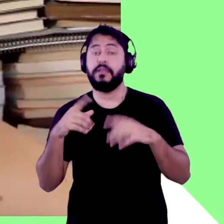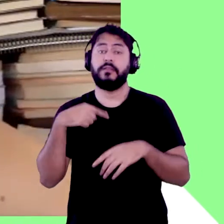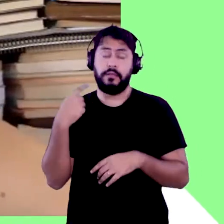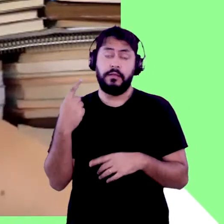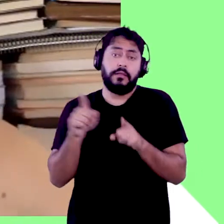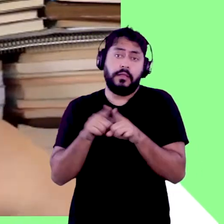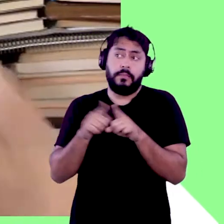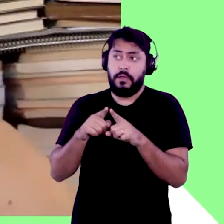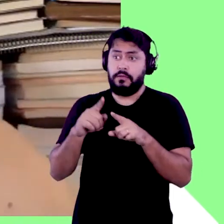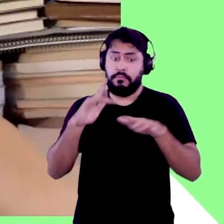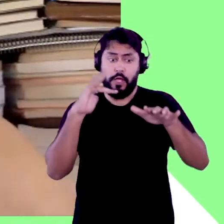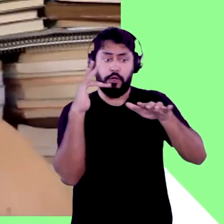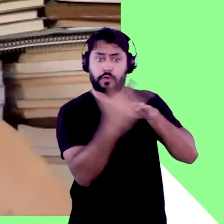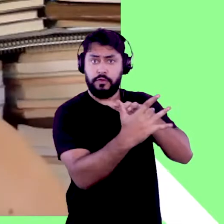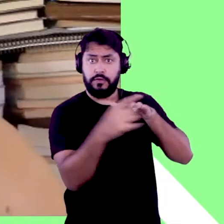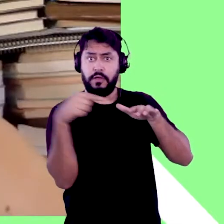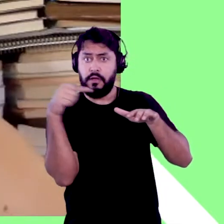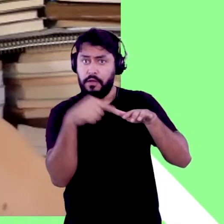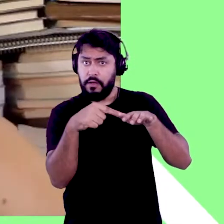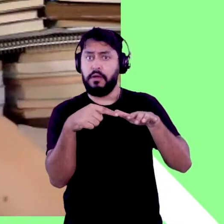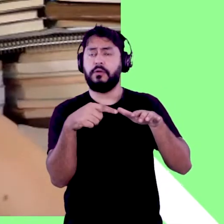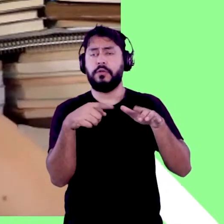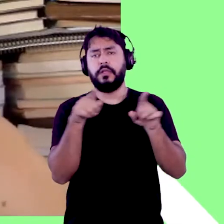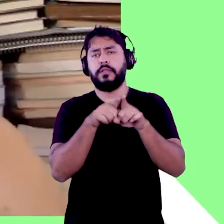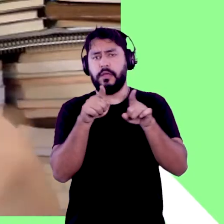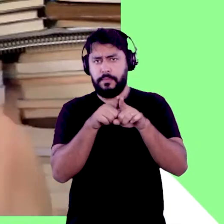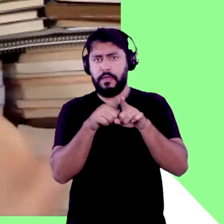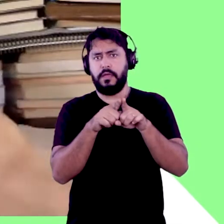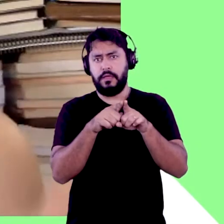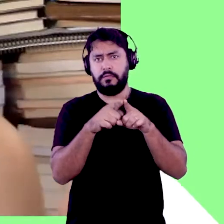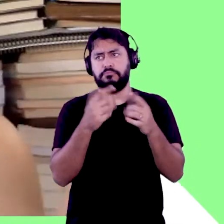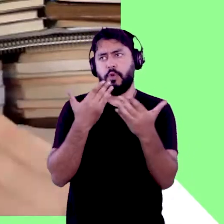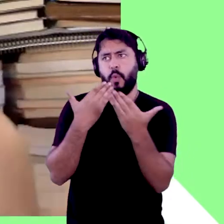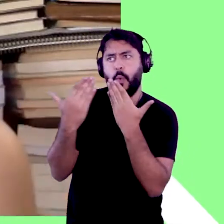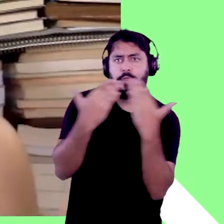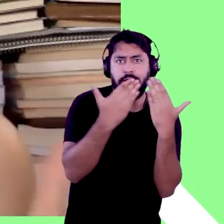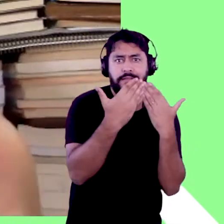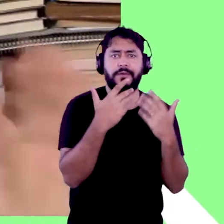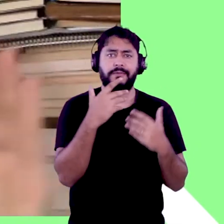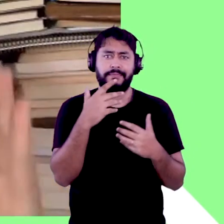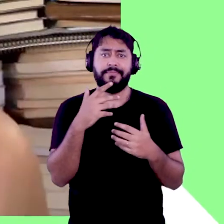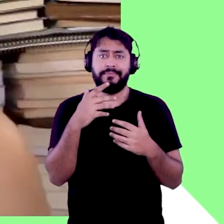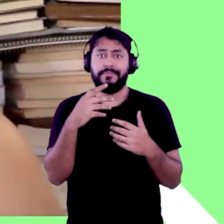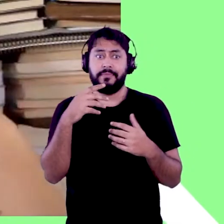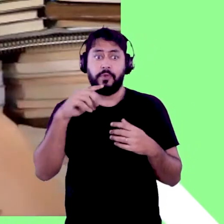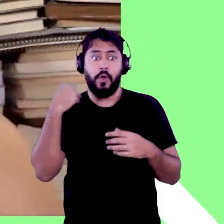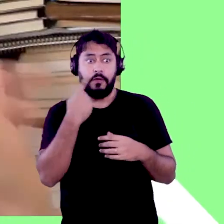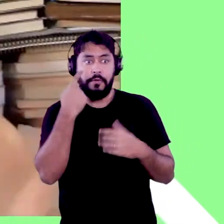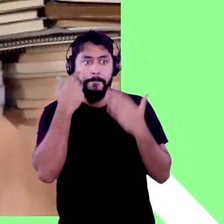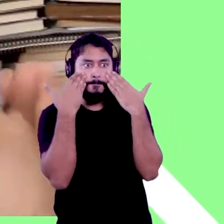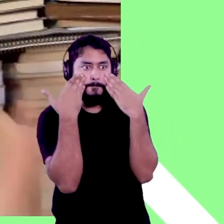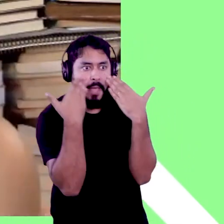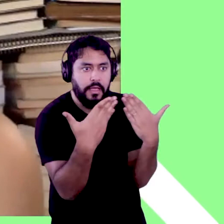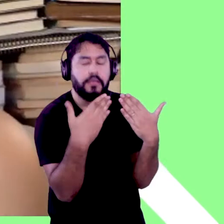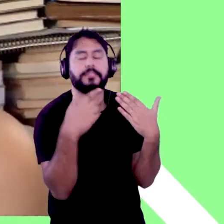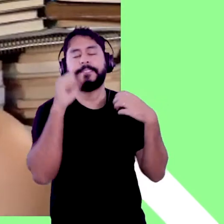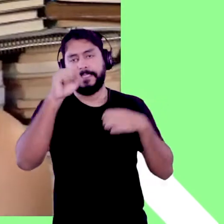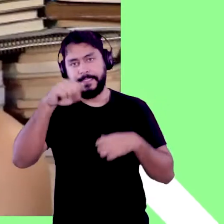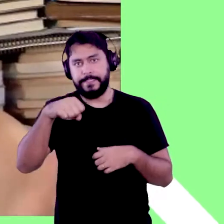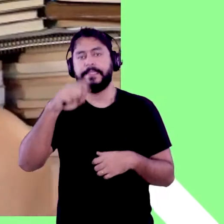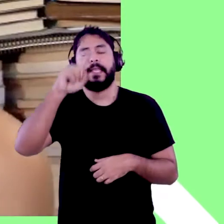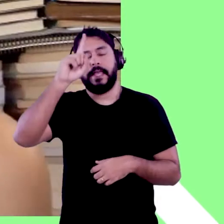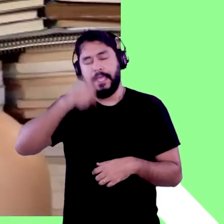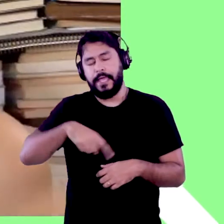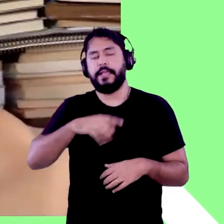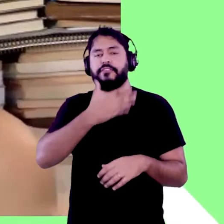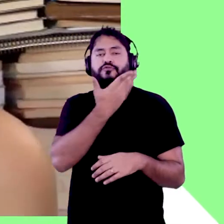redes sociais, as redes de comunicação digital, que somos excludentes. Então, acredito que a gente está nesse primeiro passo